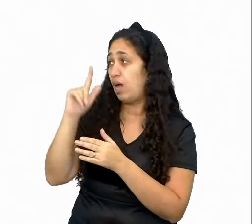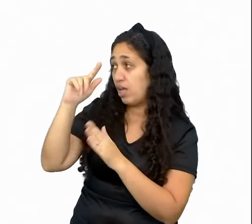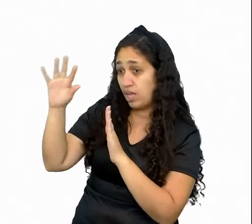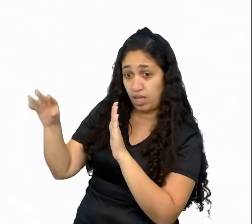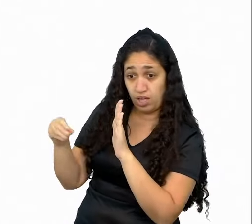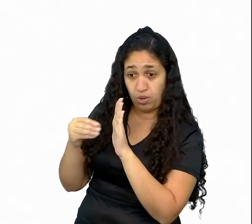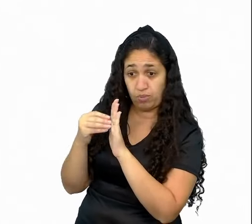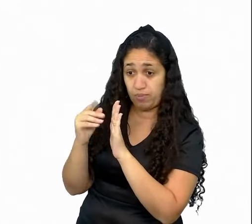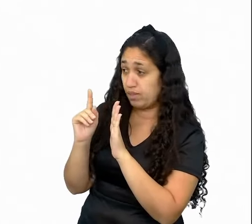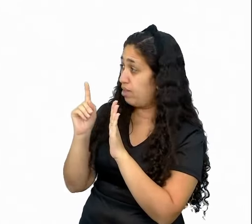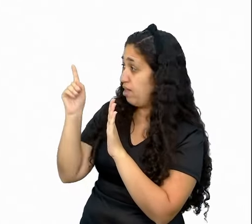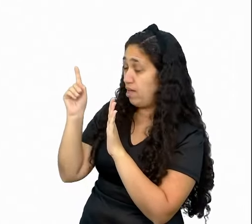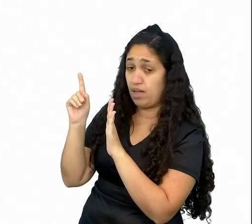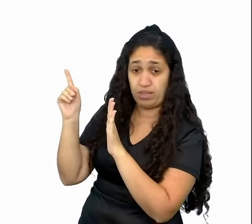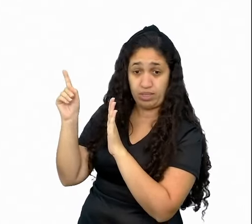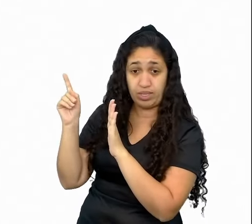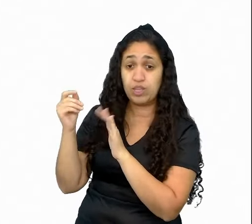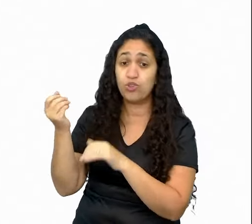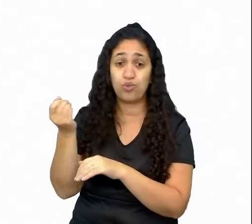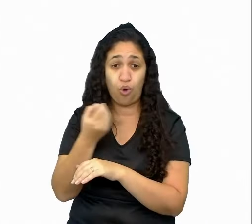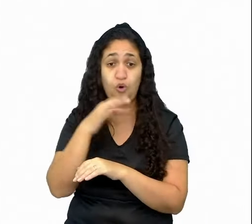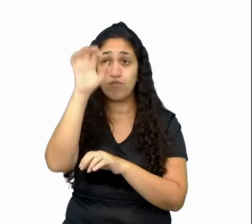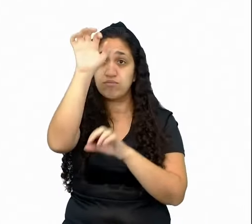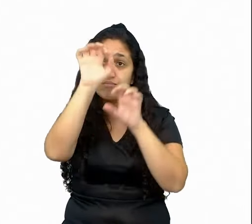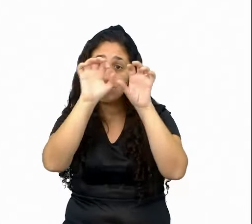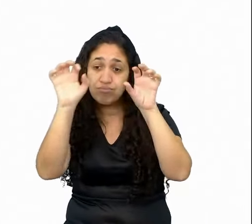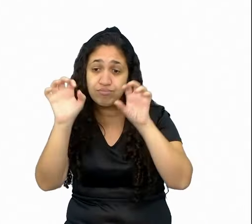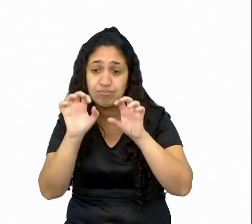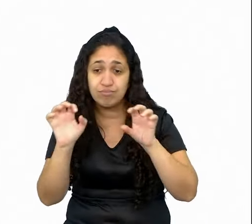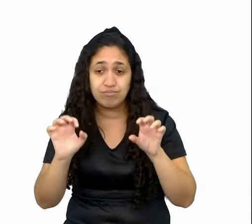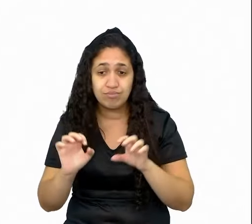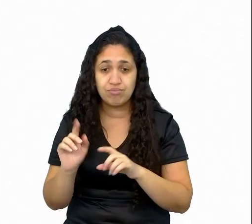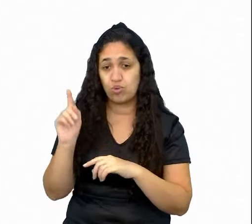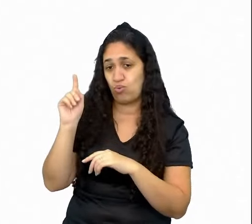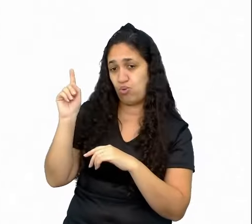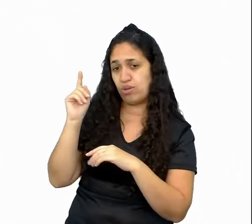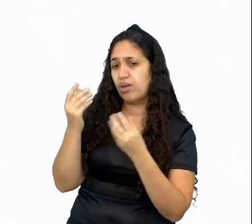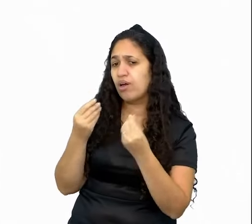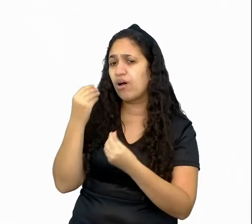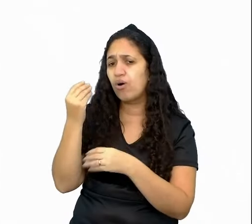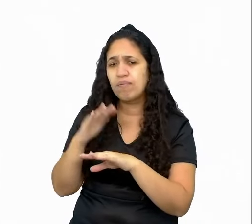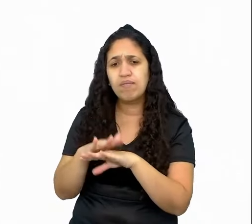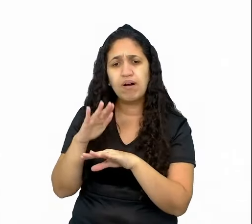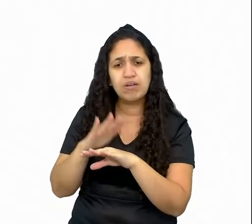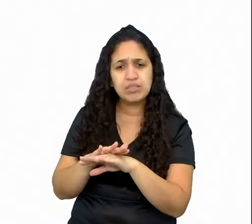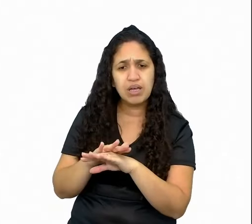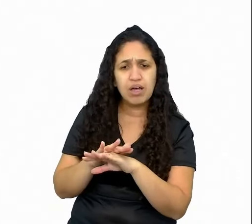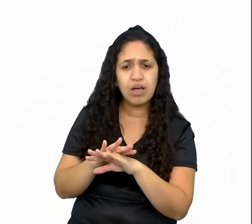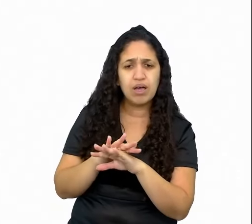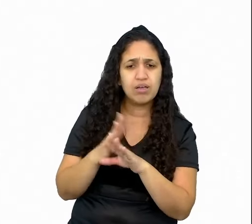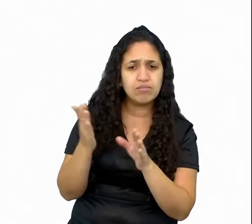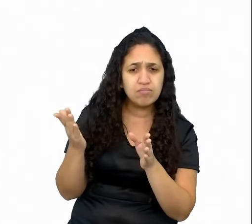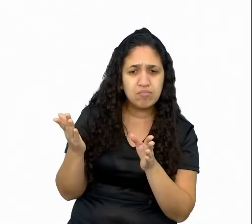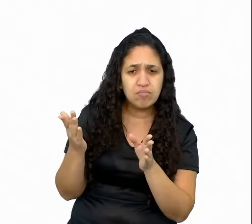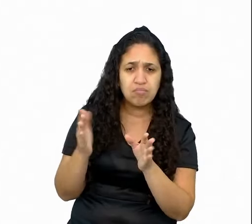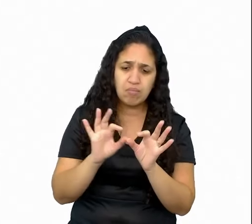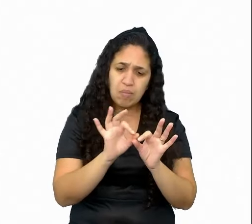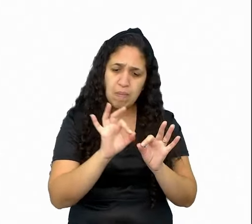nesse outro fluxograma, né? A gente traz como eu faço o quê? Como eu traço as